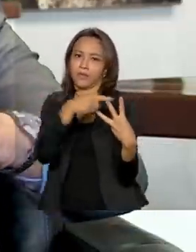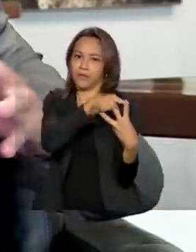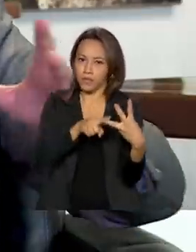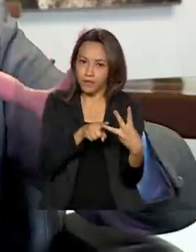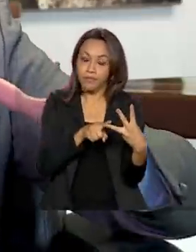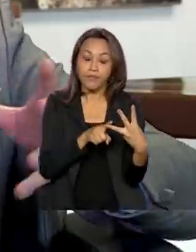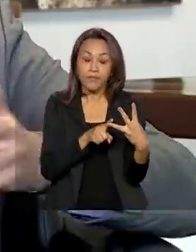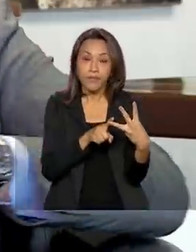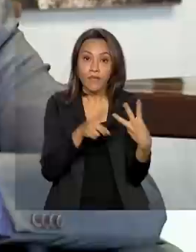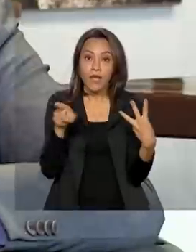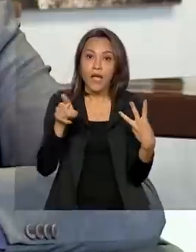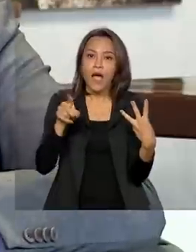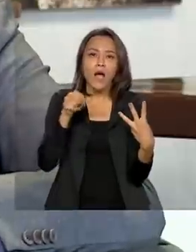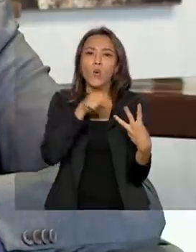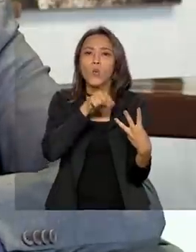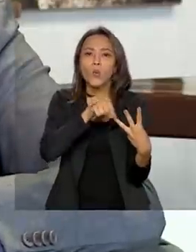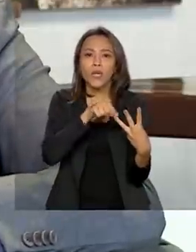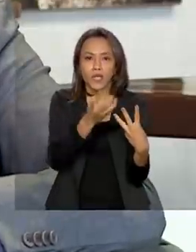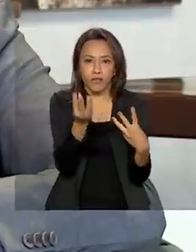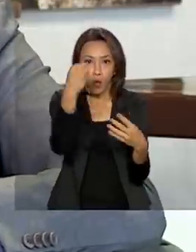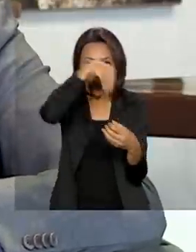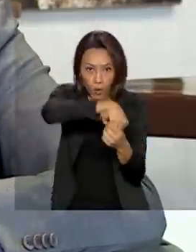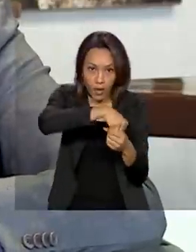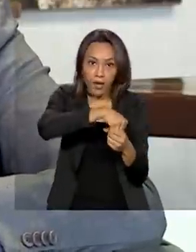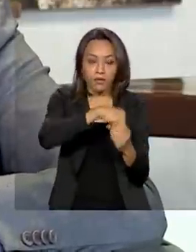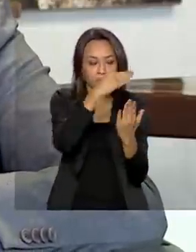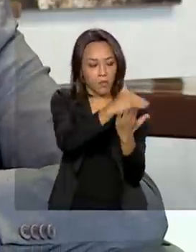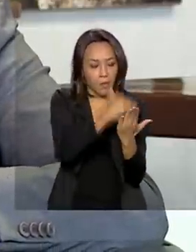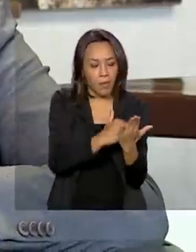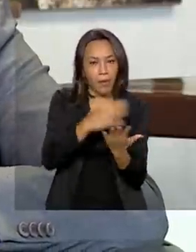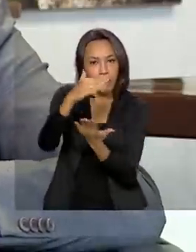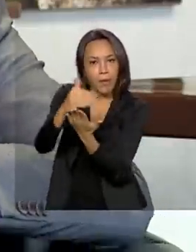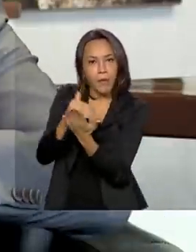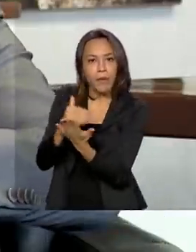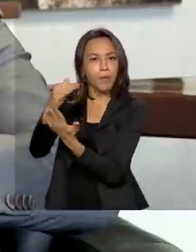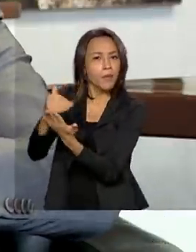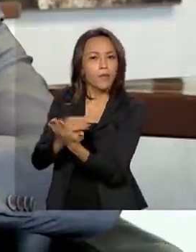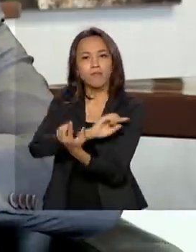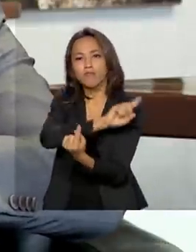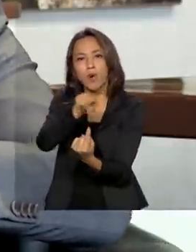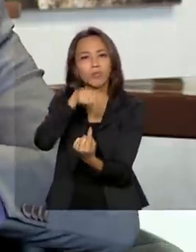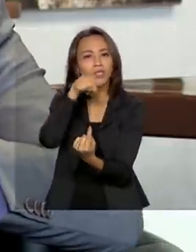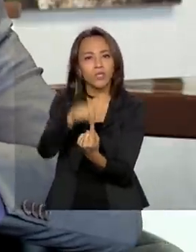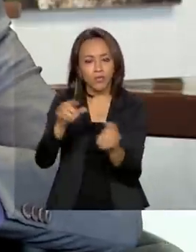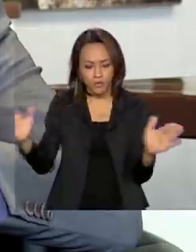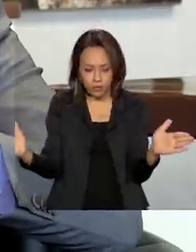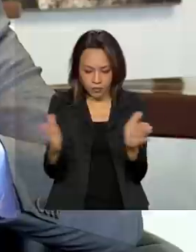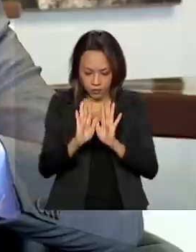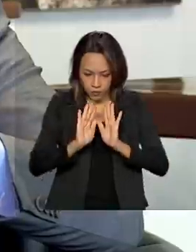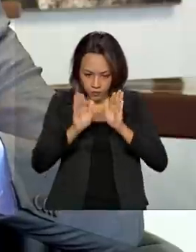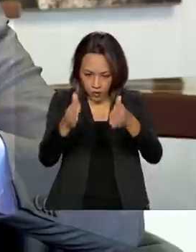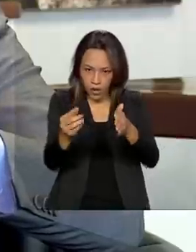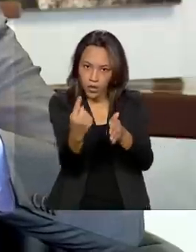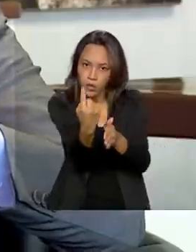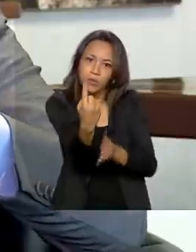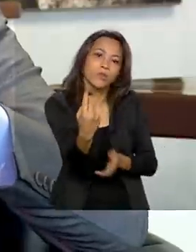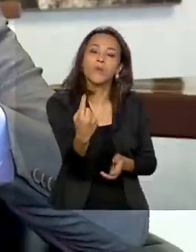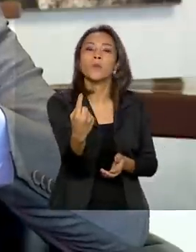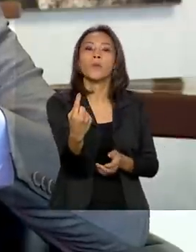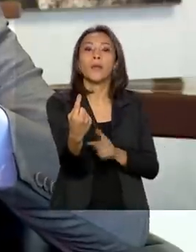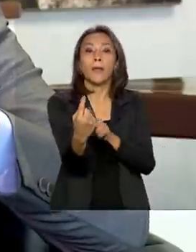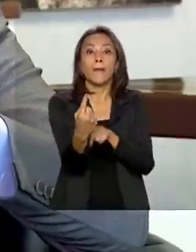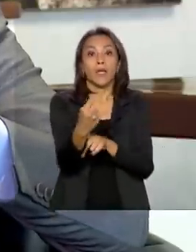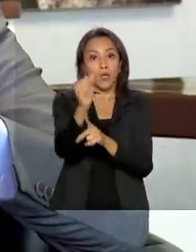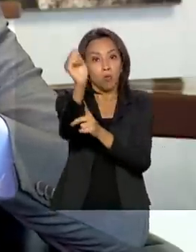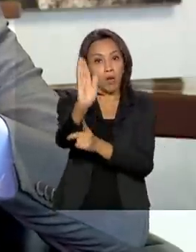As mudanças inseridas nesses três decretos, elas visam e numa direção, que é, primeiro, permitir